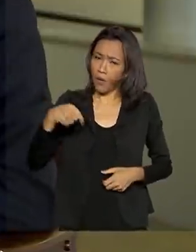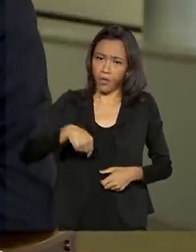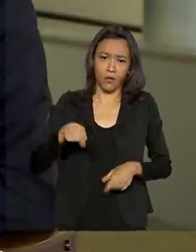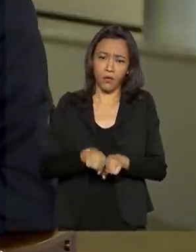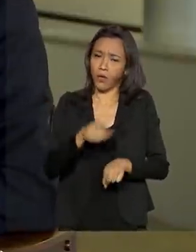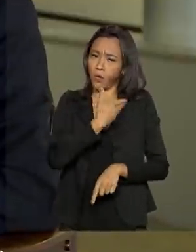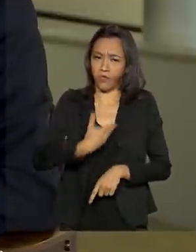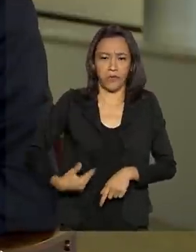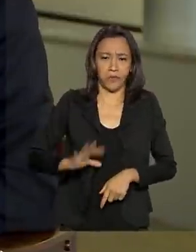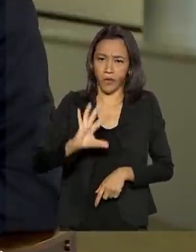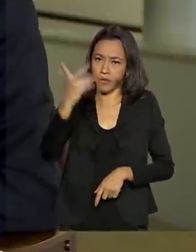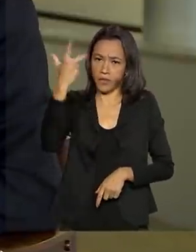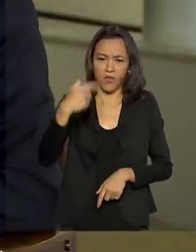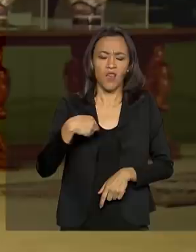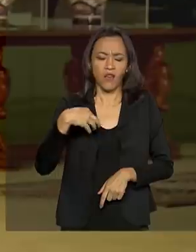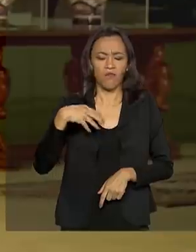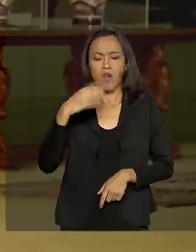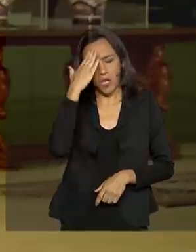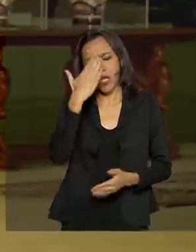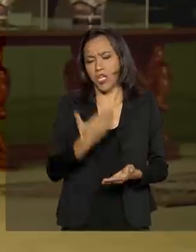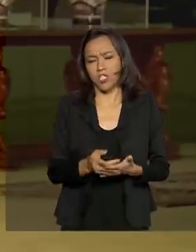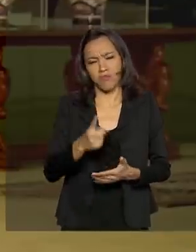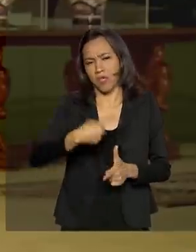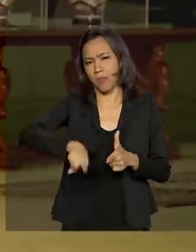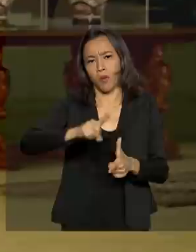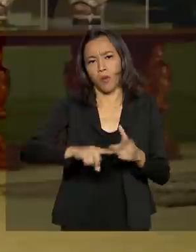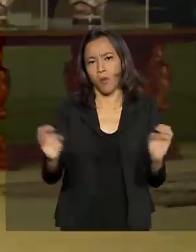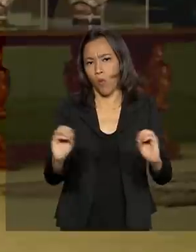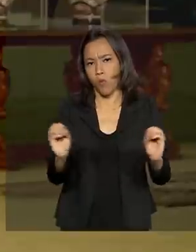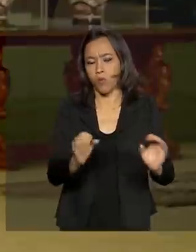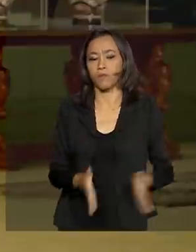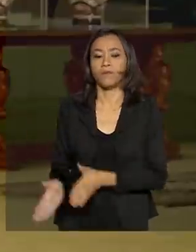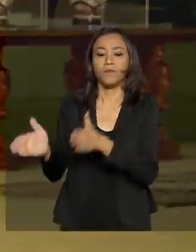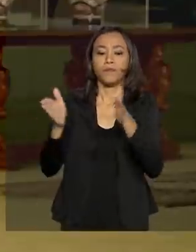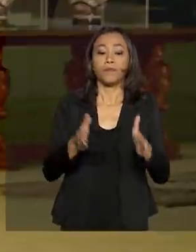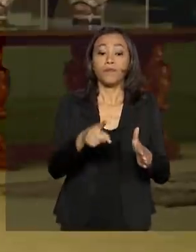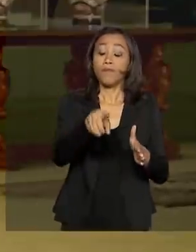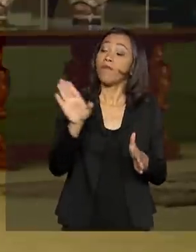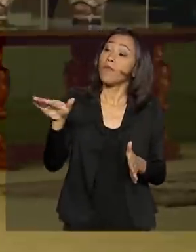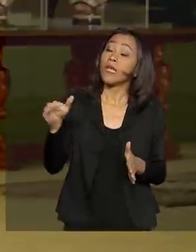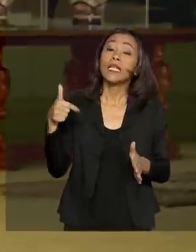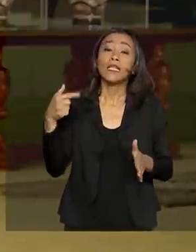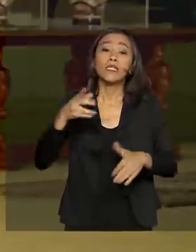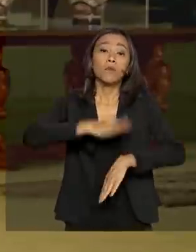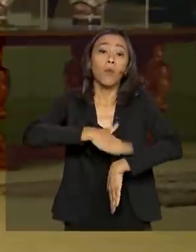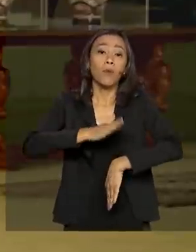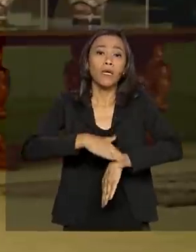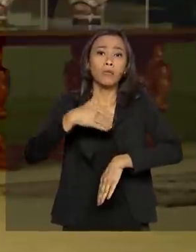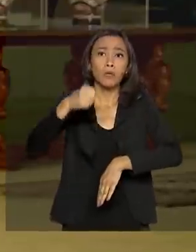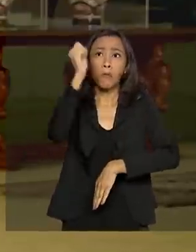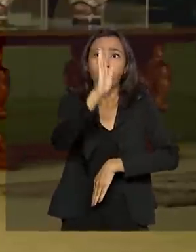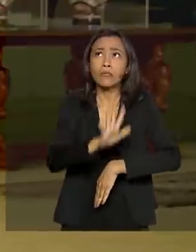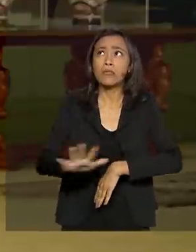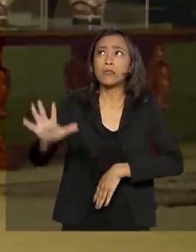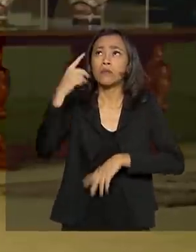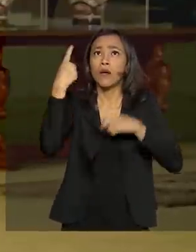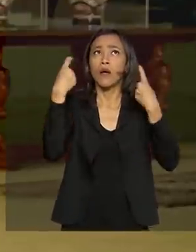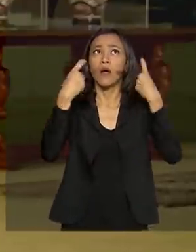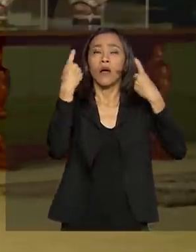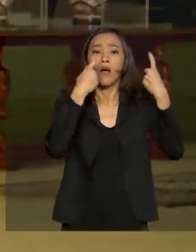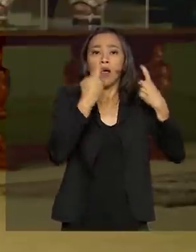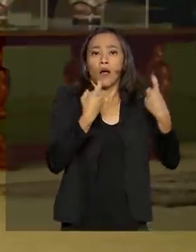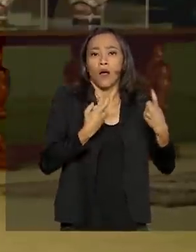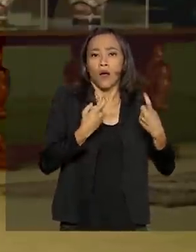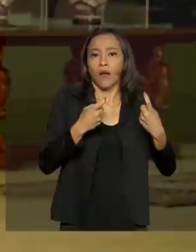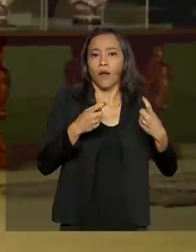Eu acredito que nós não teremos problema. Certo. Ministro, nesse momento, então, em que o Brasil inteiro está preocupado, né, com razão, tanto do ponto de